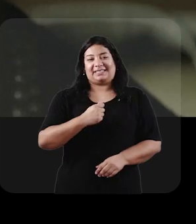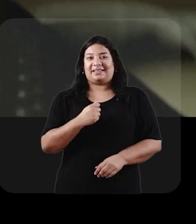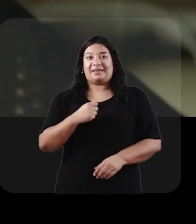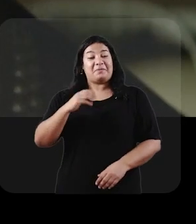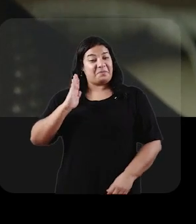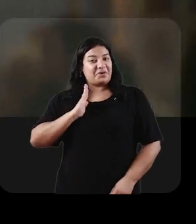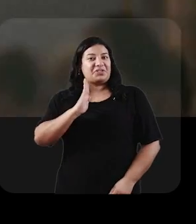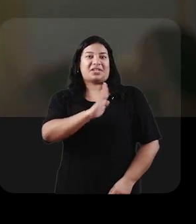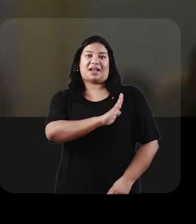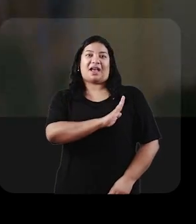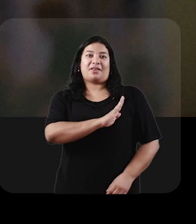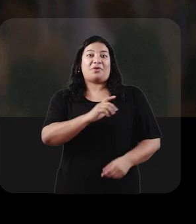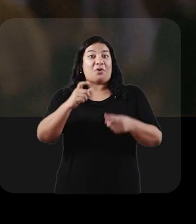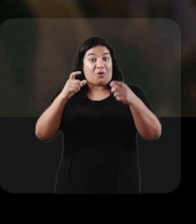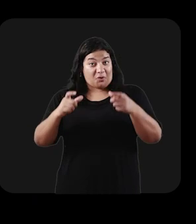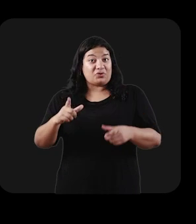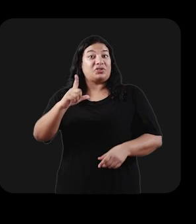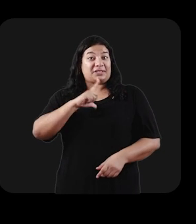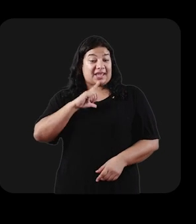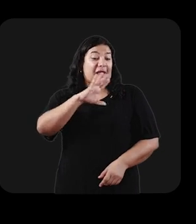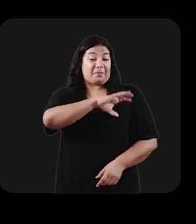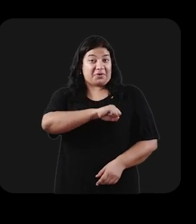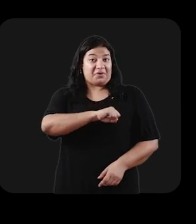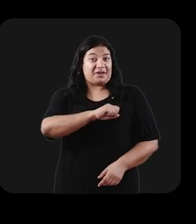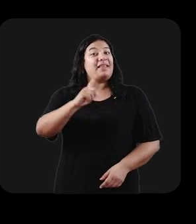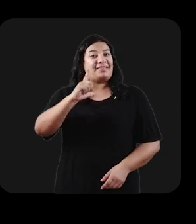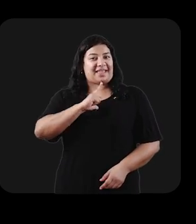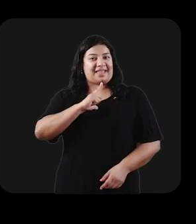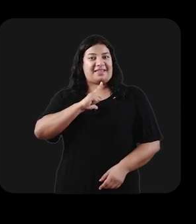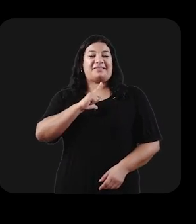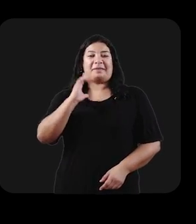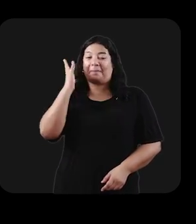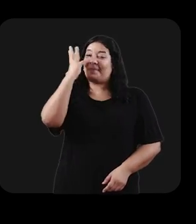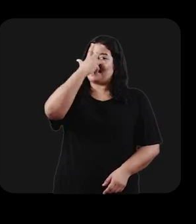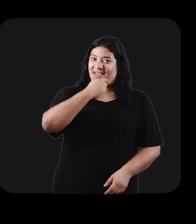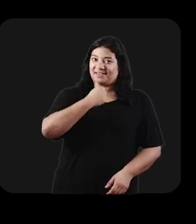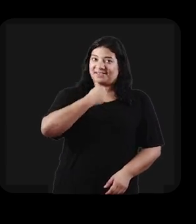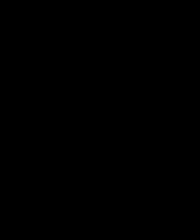linda. A idosa sorri. O Boticário, onde tem amor, tem beleza.